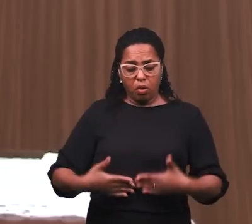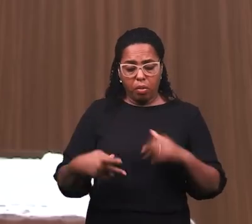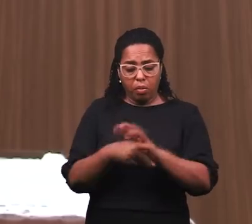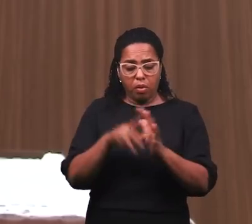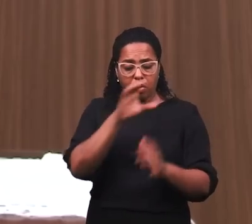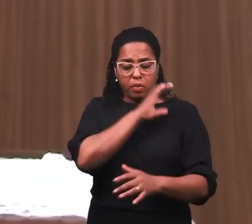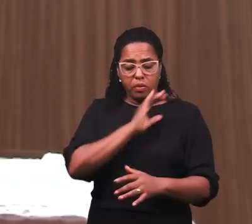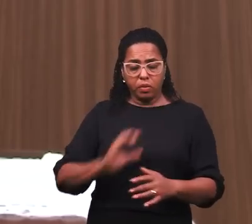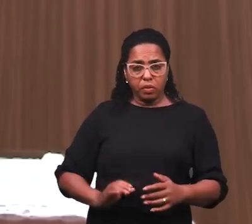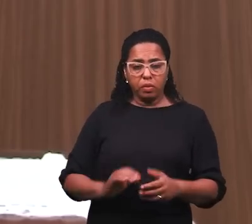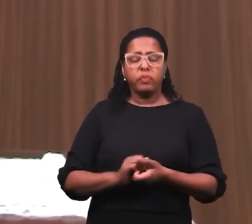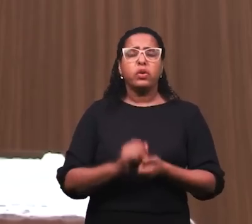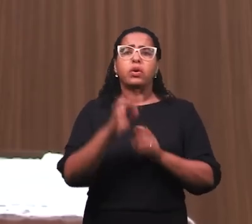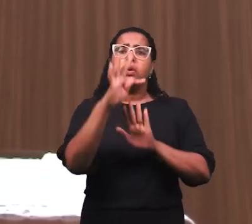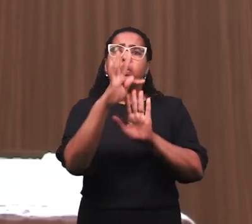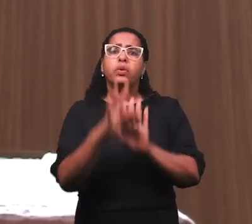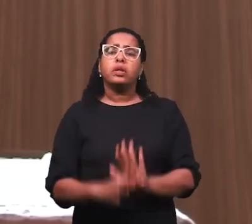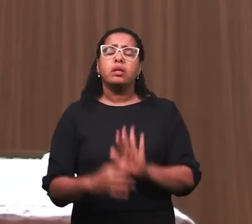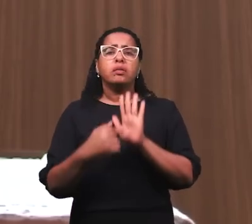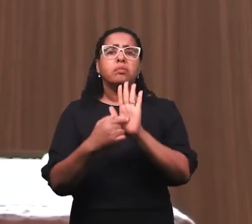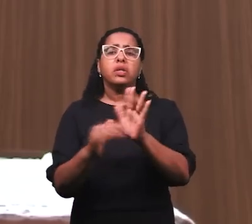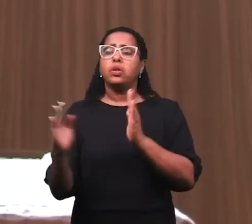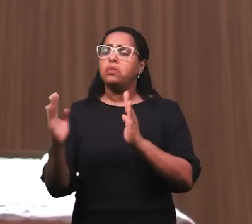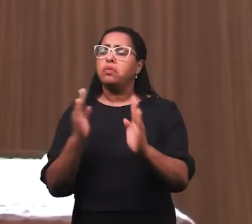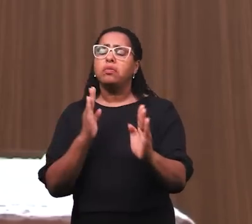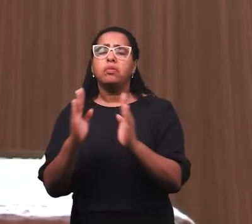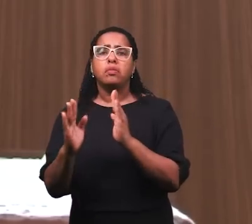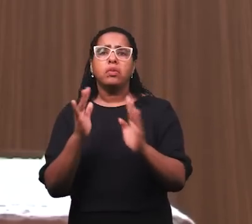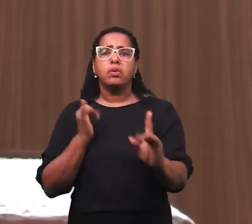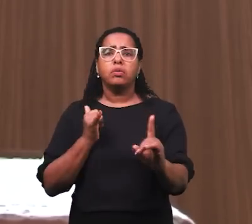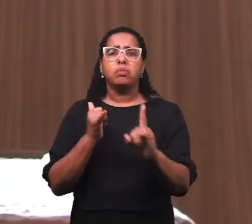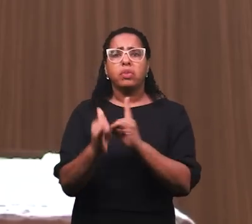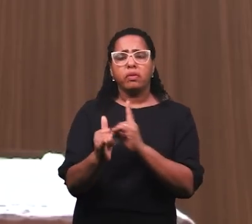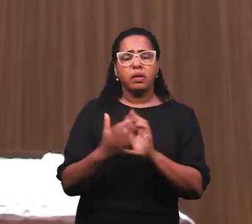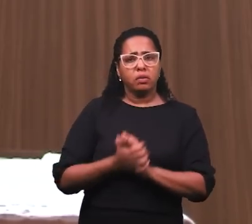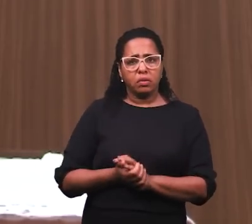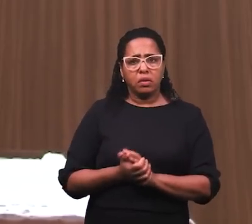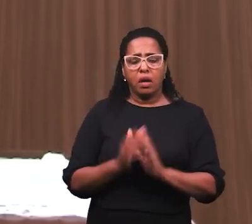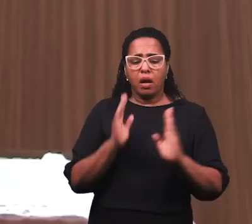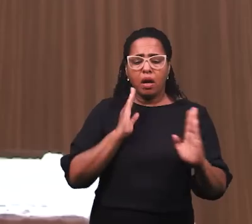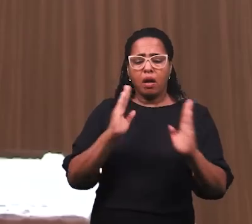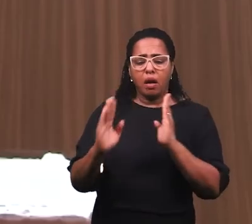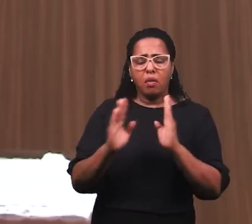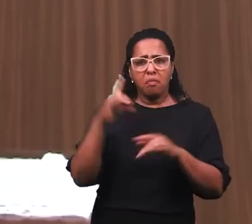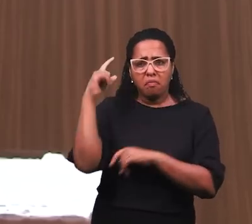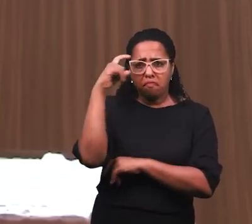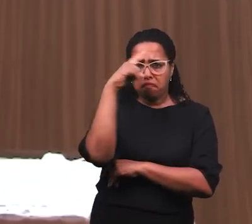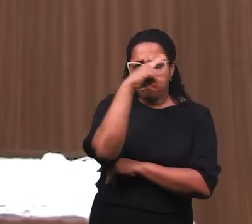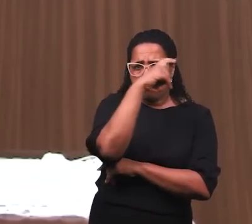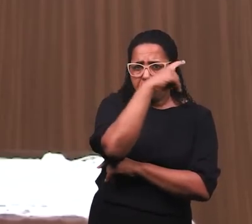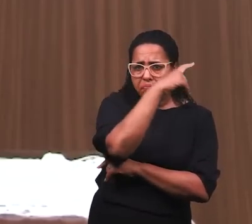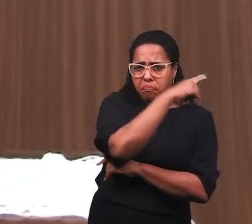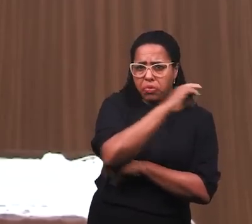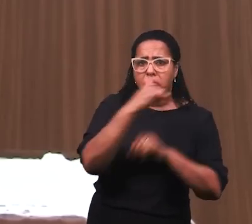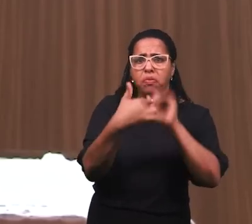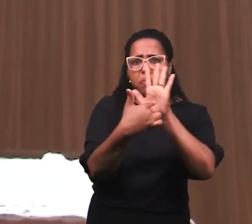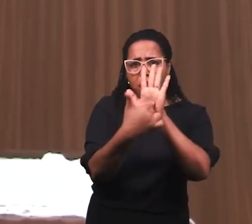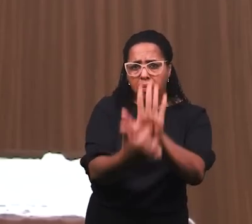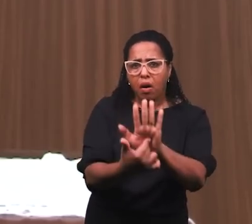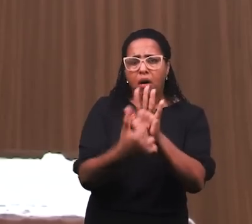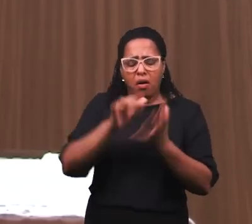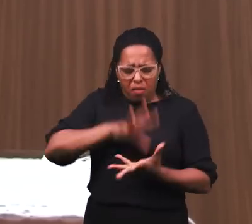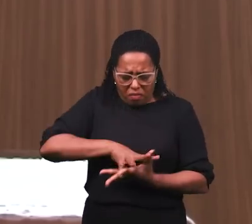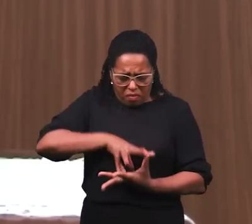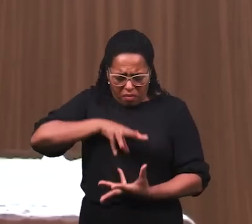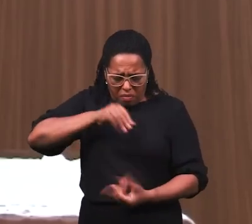texto retrata, meus irmãos, um momento profético, que é um momento difícil, fala de um momento difícil. A minha